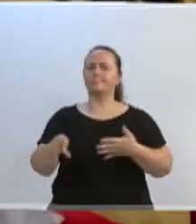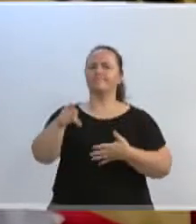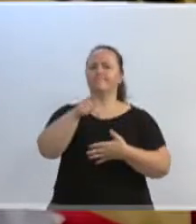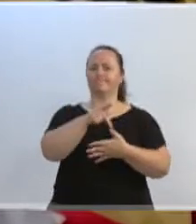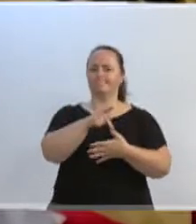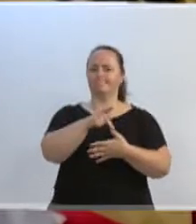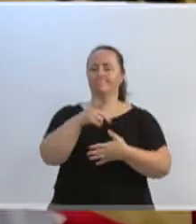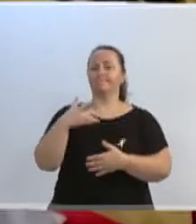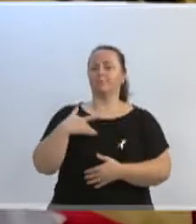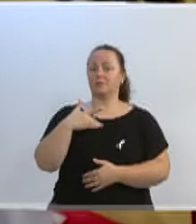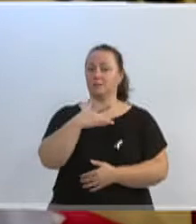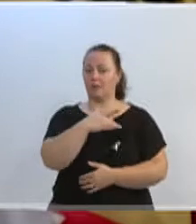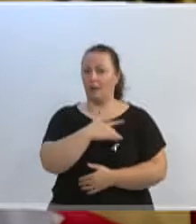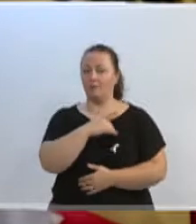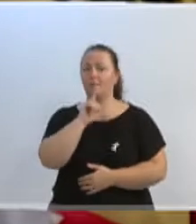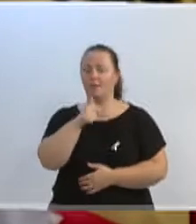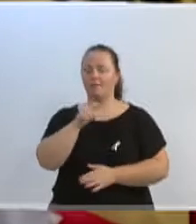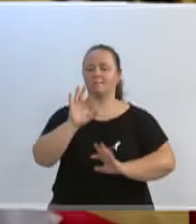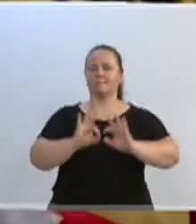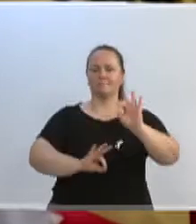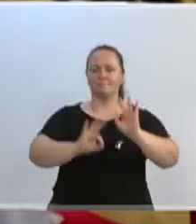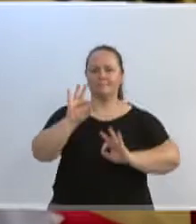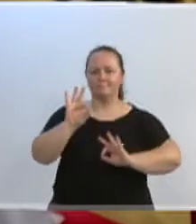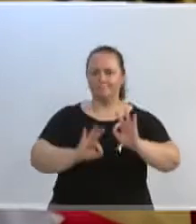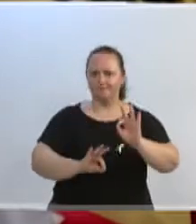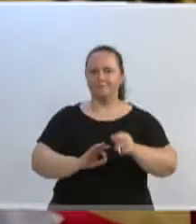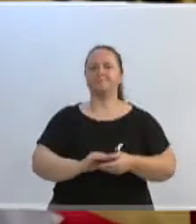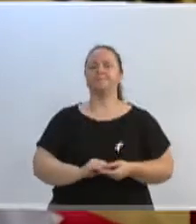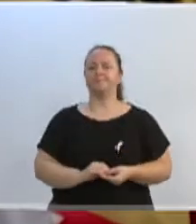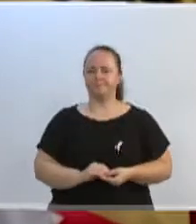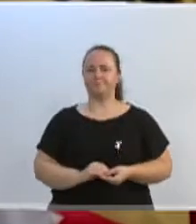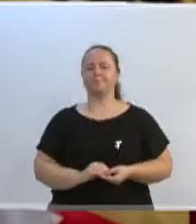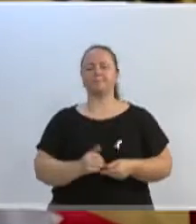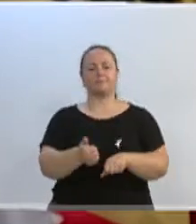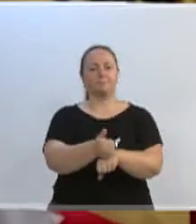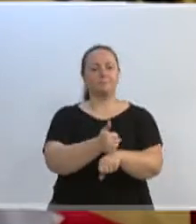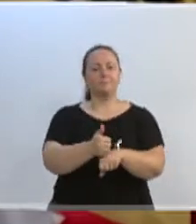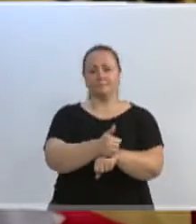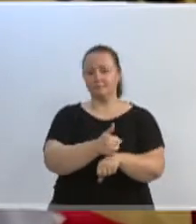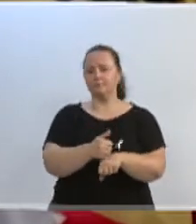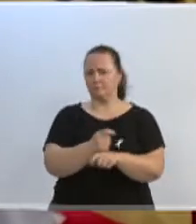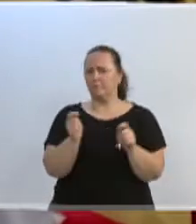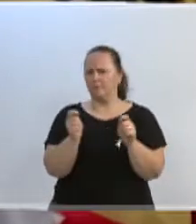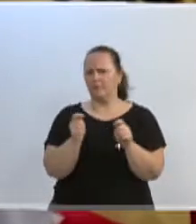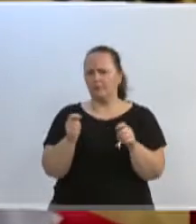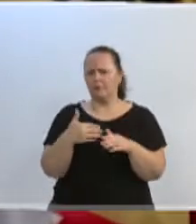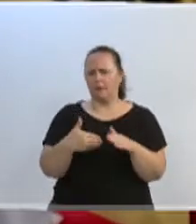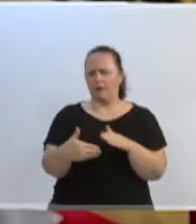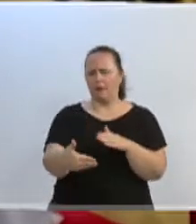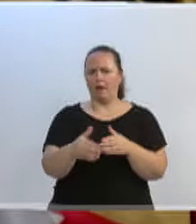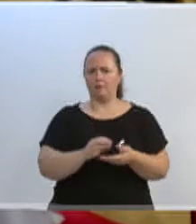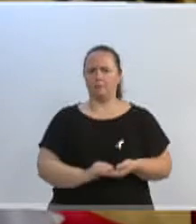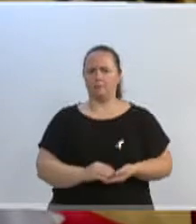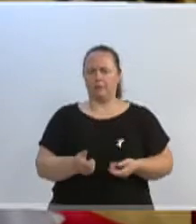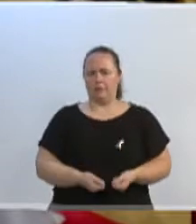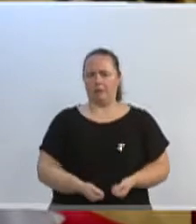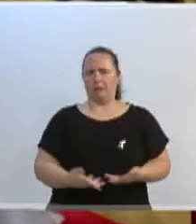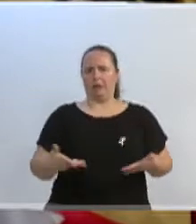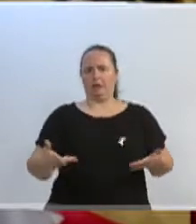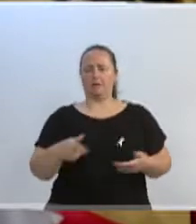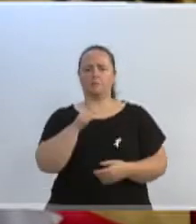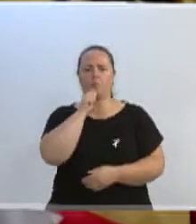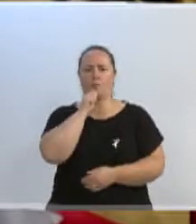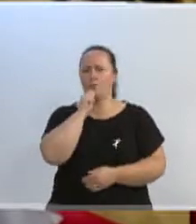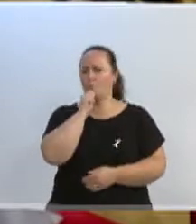pública, onde vai do preparo. Preparo do profissional, que é possível fazer sem um custo muito alto,